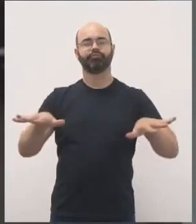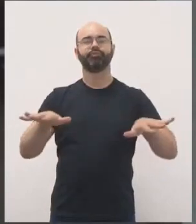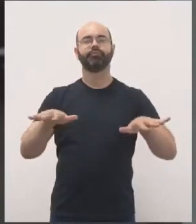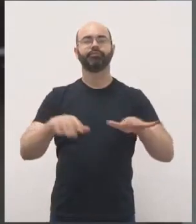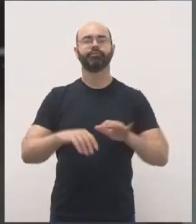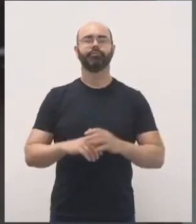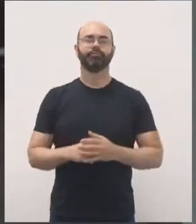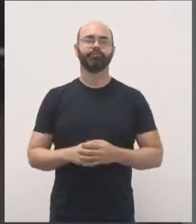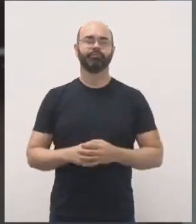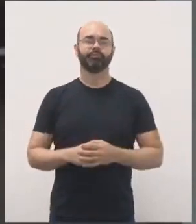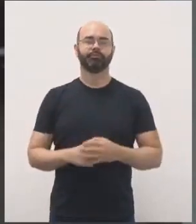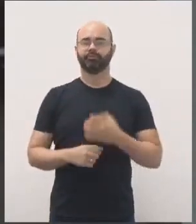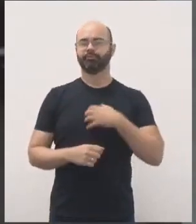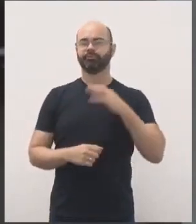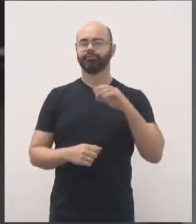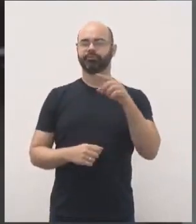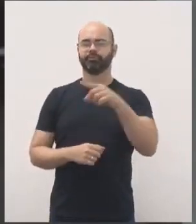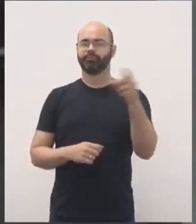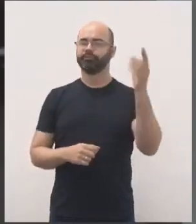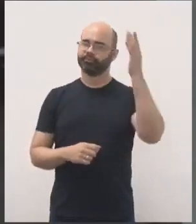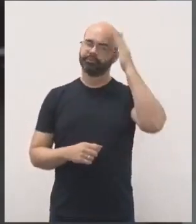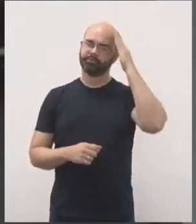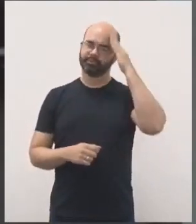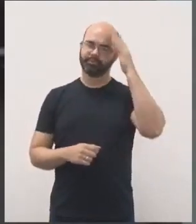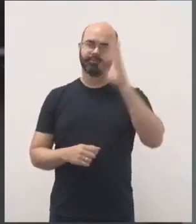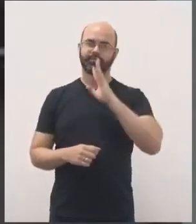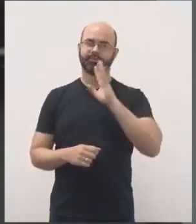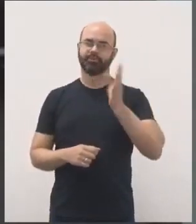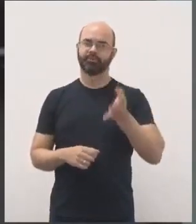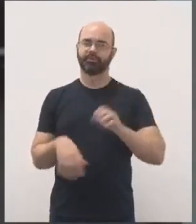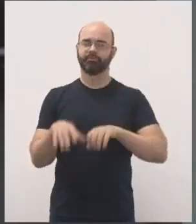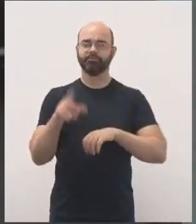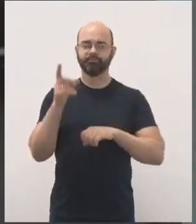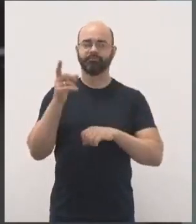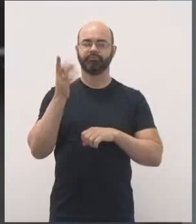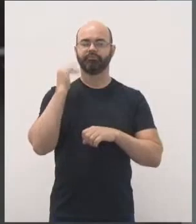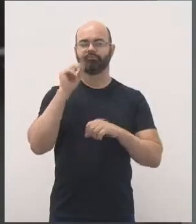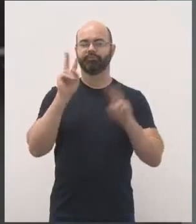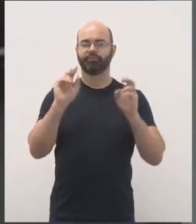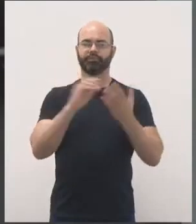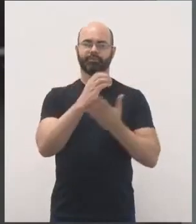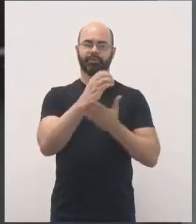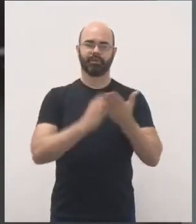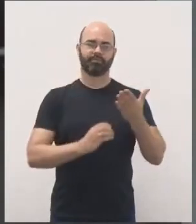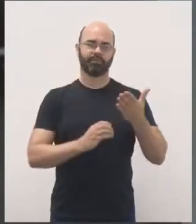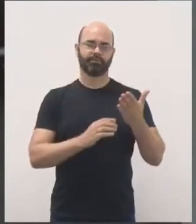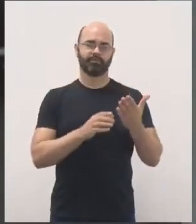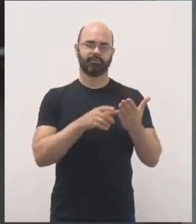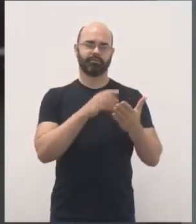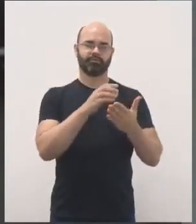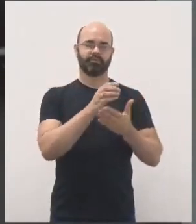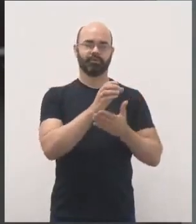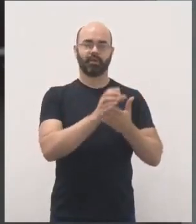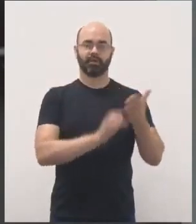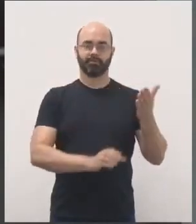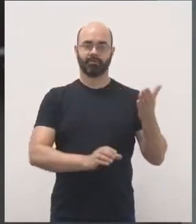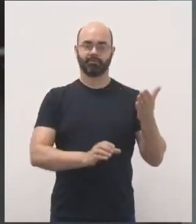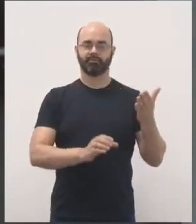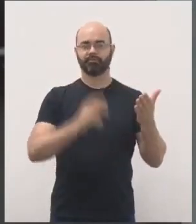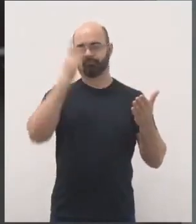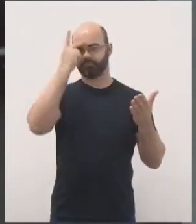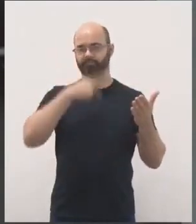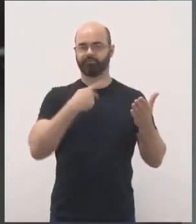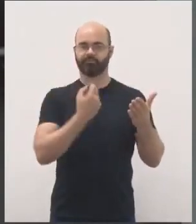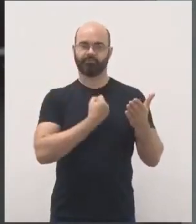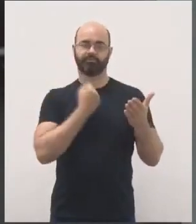que vocês já tomaram conhecimento. Tem um capítulo sobre suicídio nesse livro, né, então já é um material que